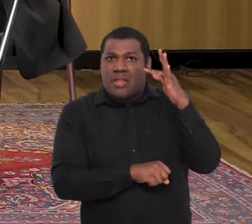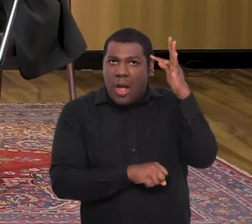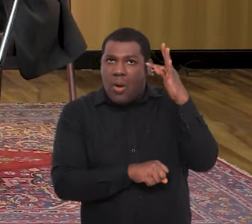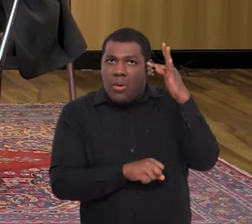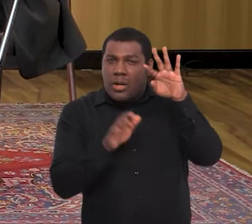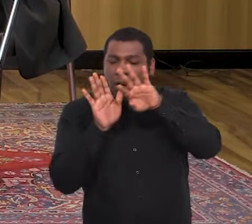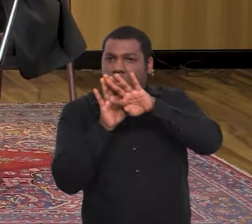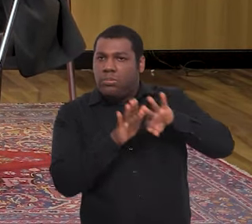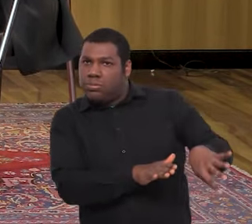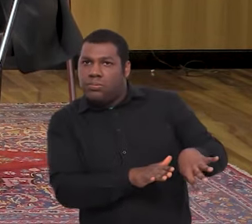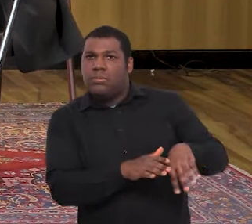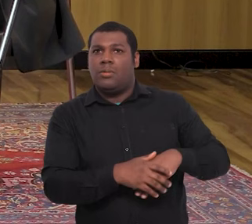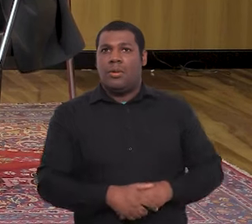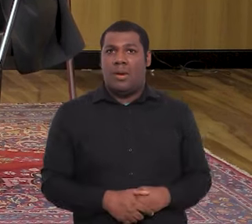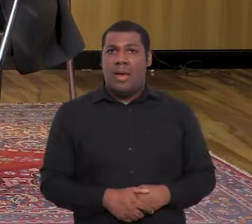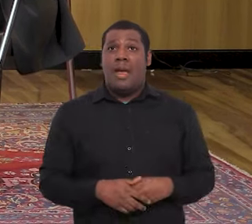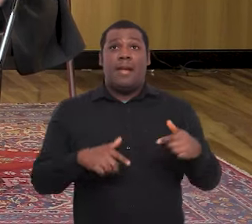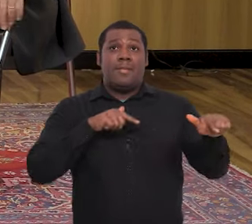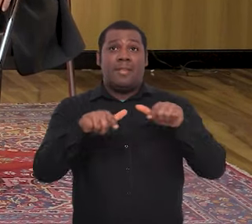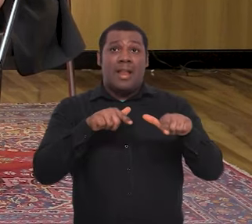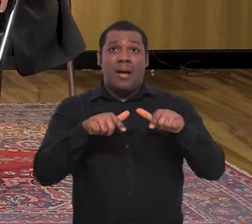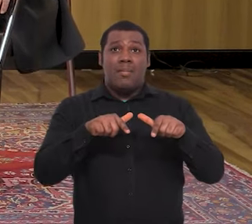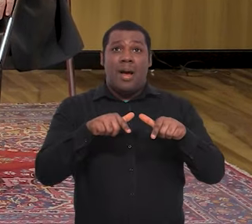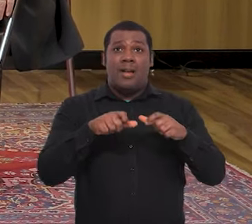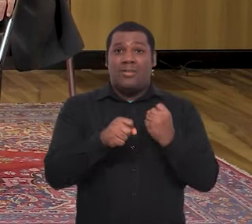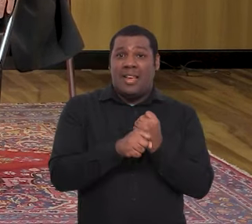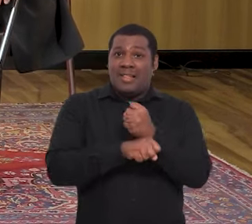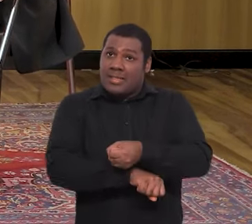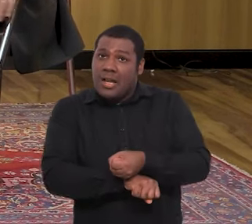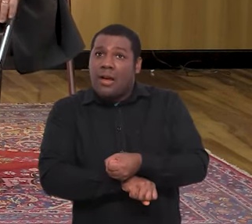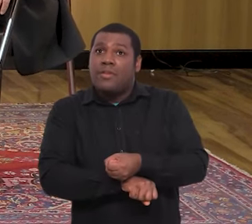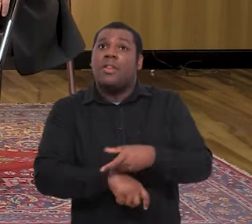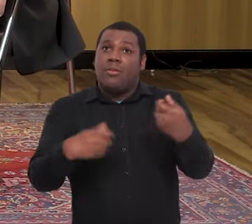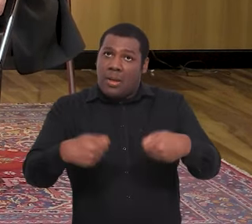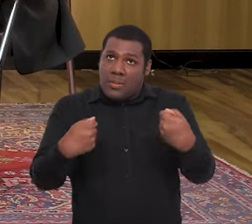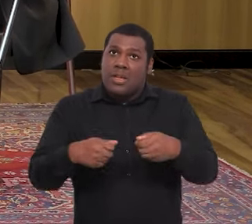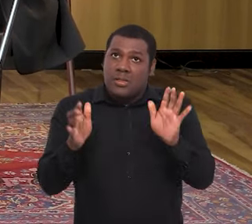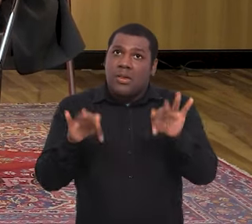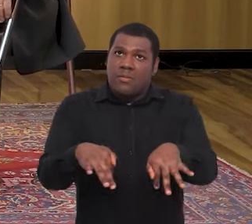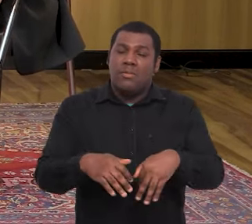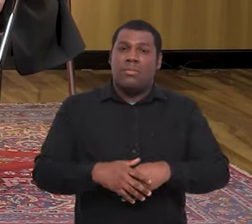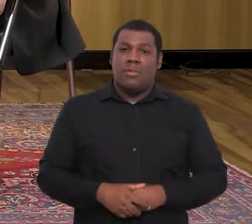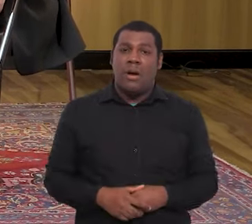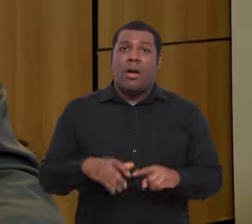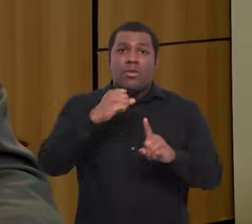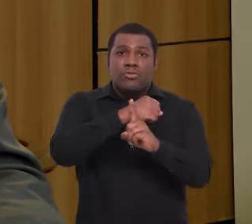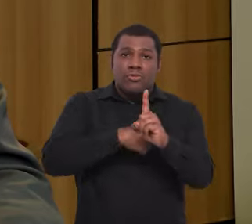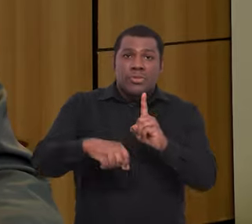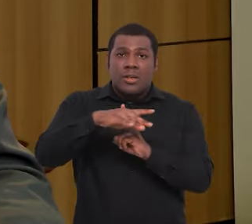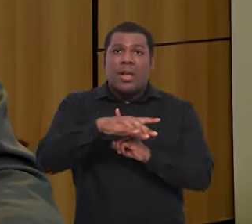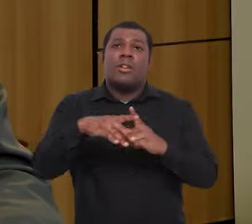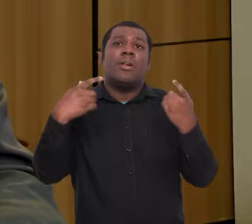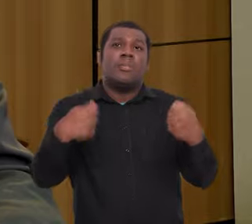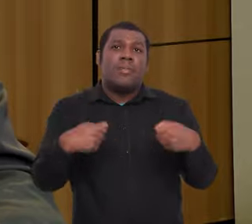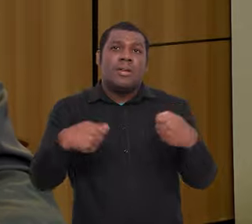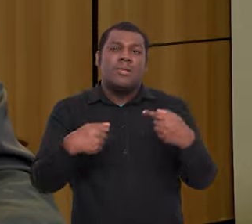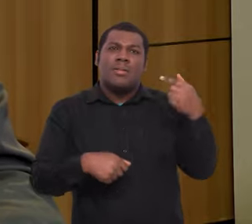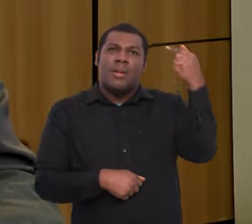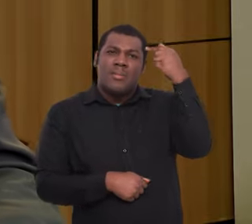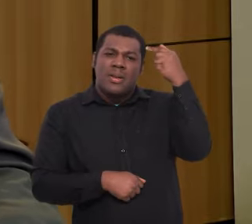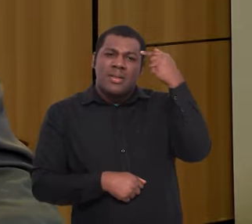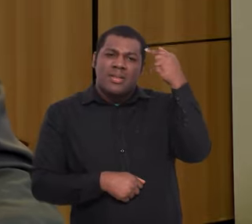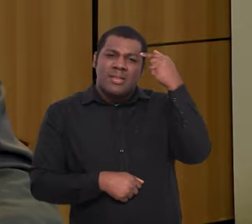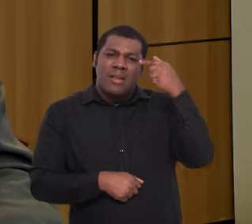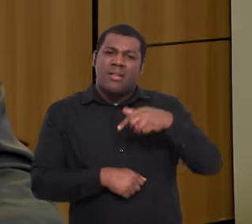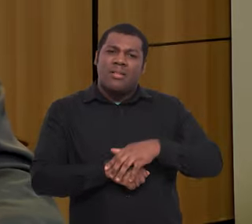ministério tem que lidar com isso tem que lidar com as com a inteligência artificial eu creio que a sociedade precisa refletir muito